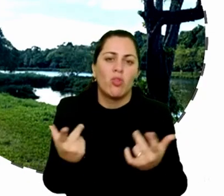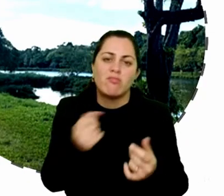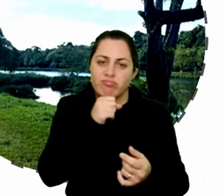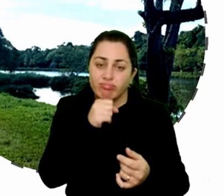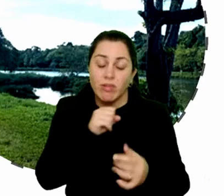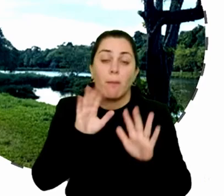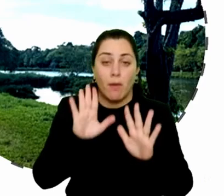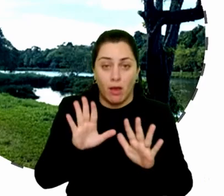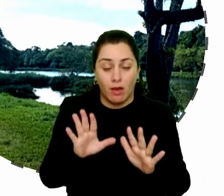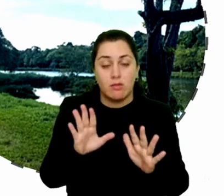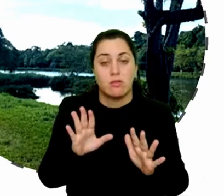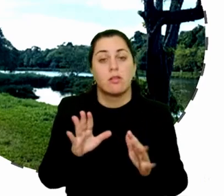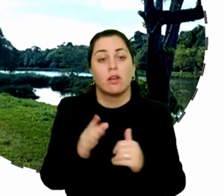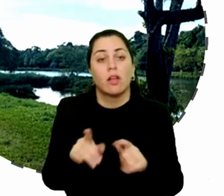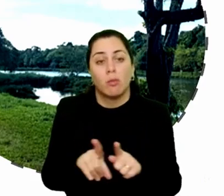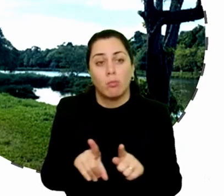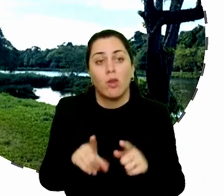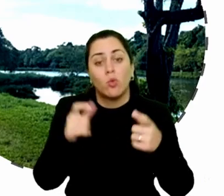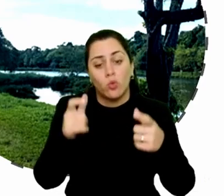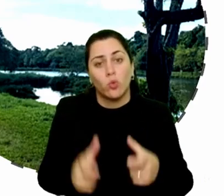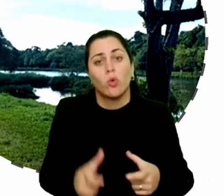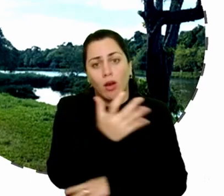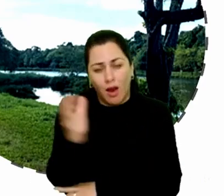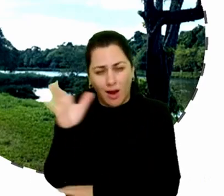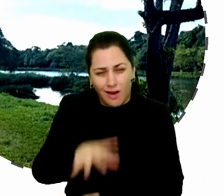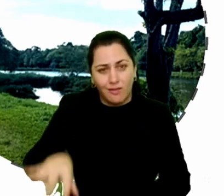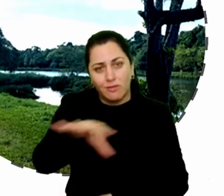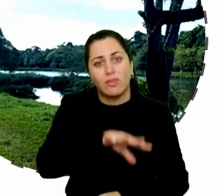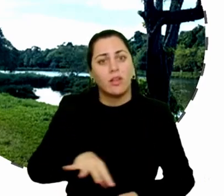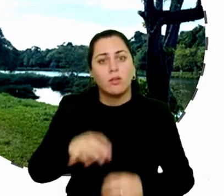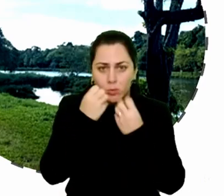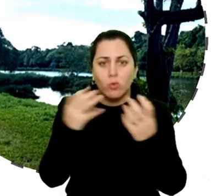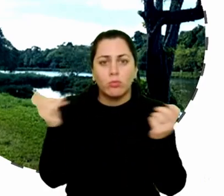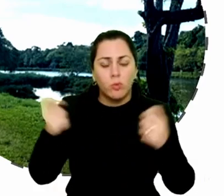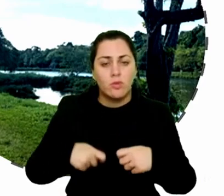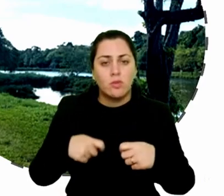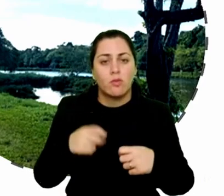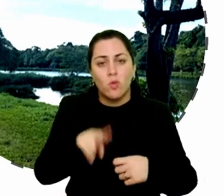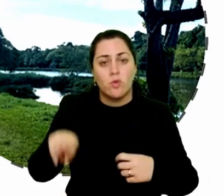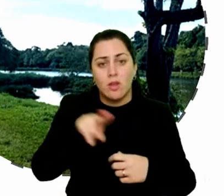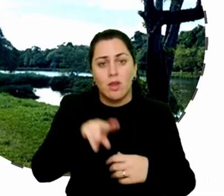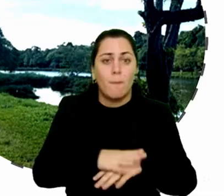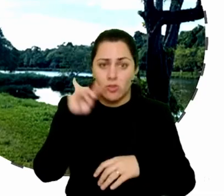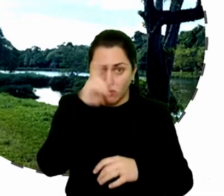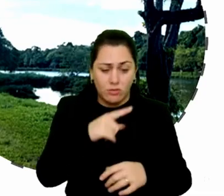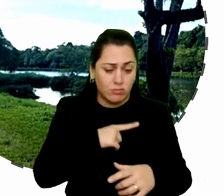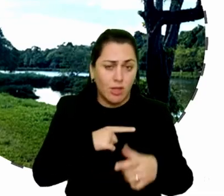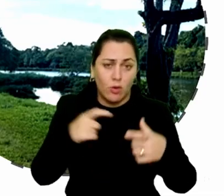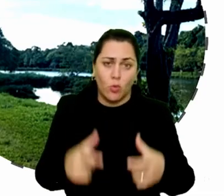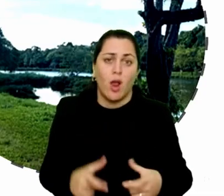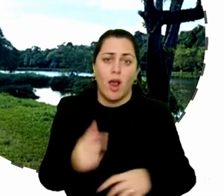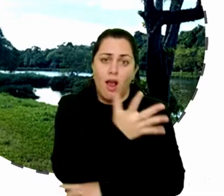assim, acredita-se que o parque tem um grande potencial. A parte mais difícil a gente já tem, que é ter o